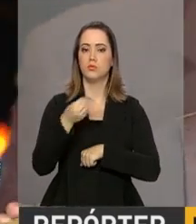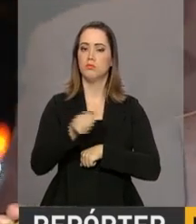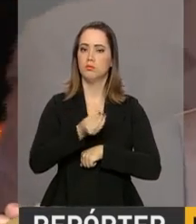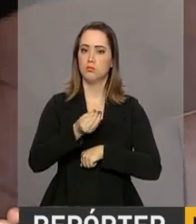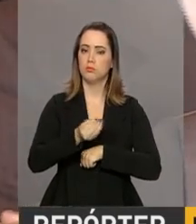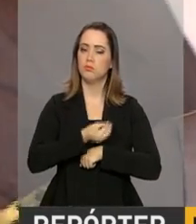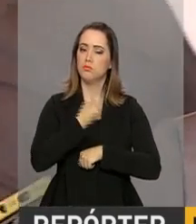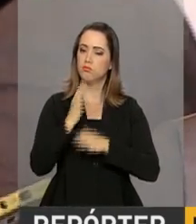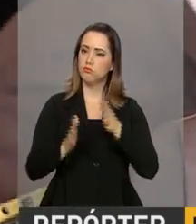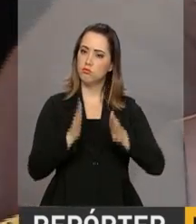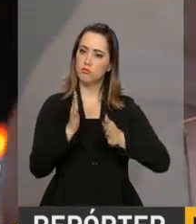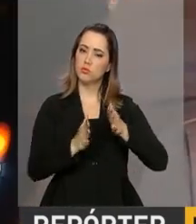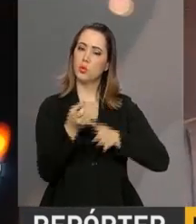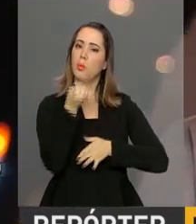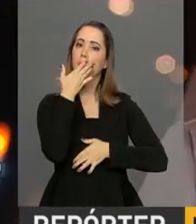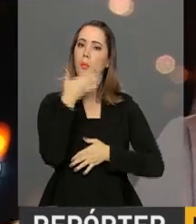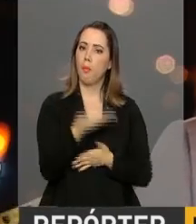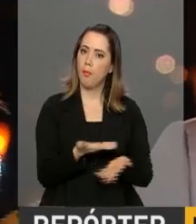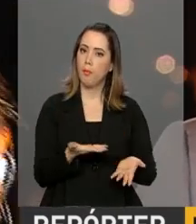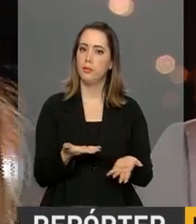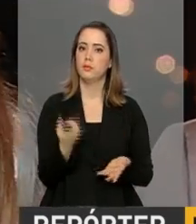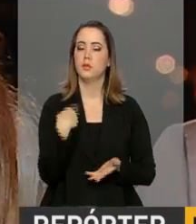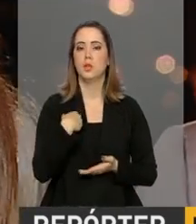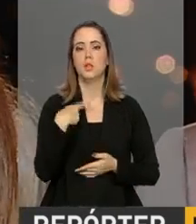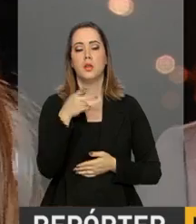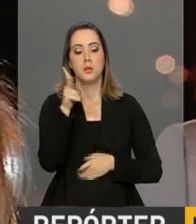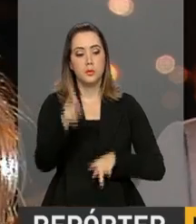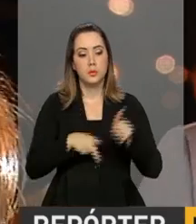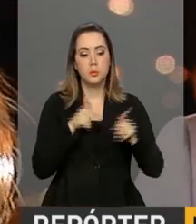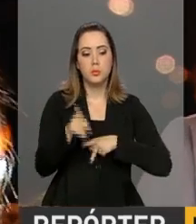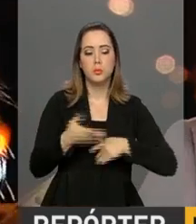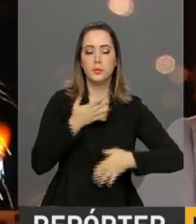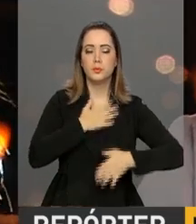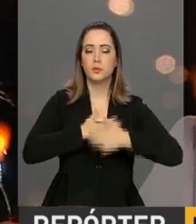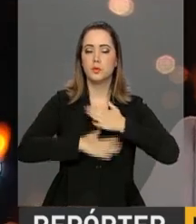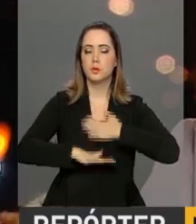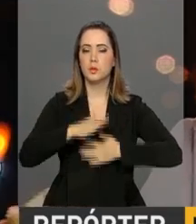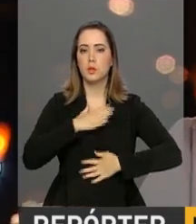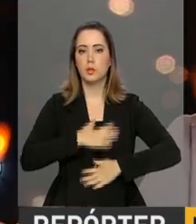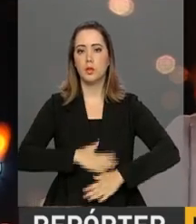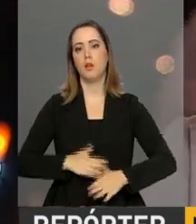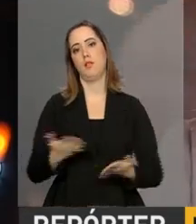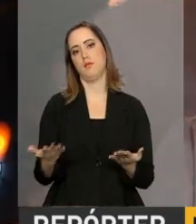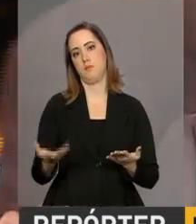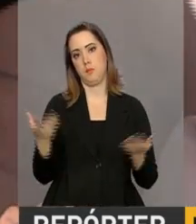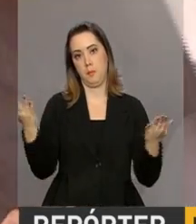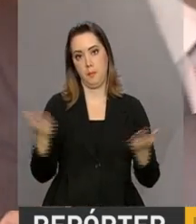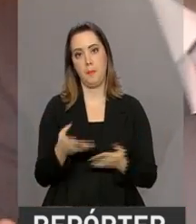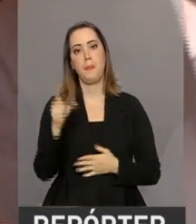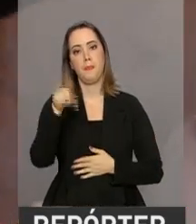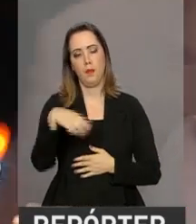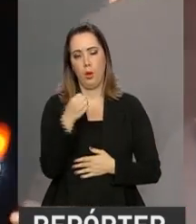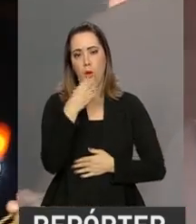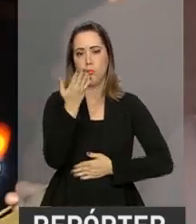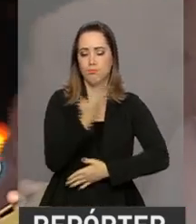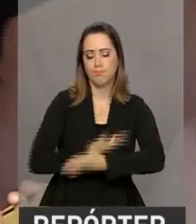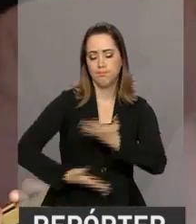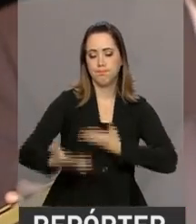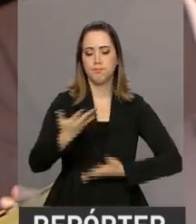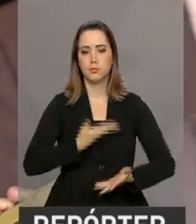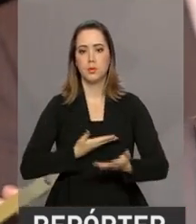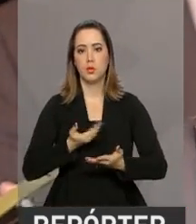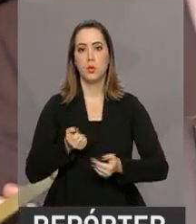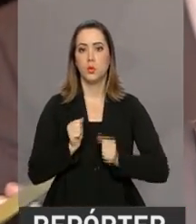momento acho que isso tranquiliza a sociedade que cobrou bastante que isso acontecesse é um bom relacionamento entre a